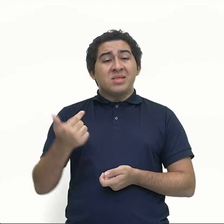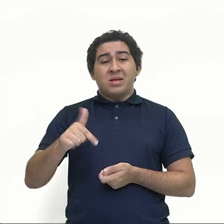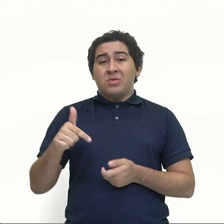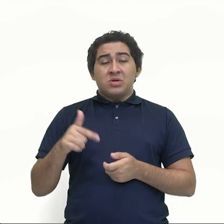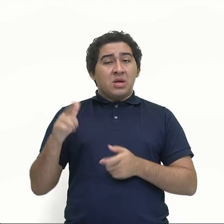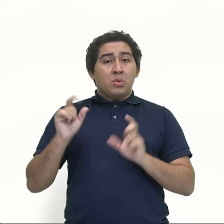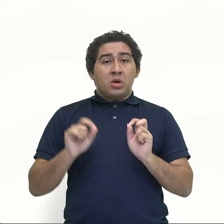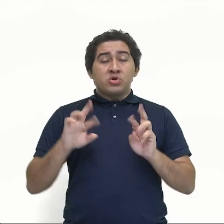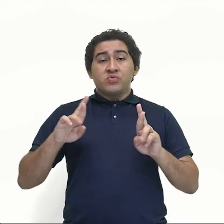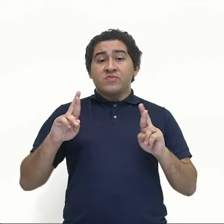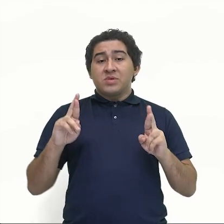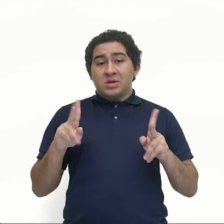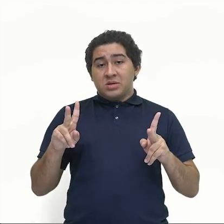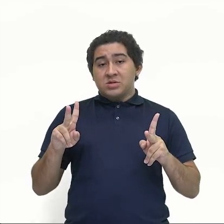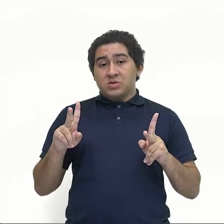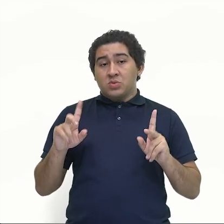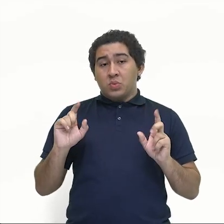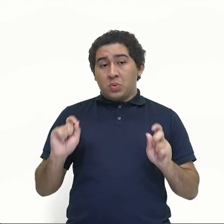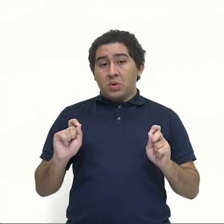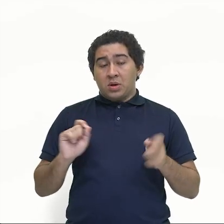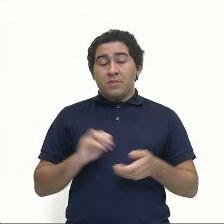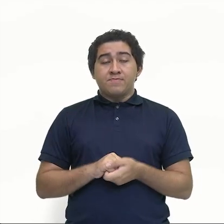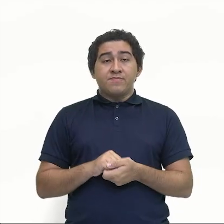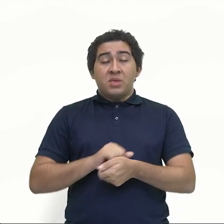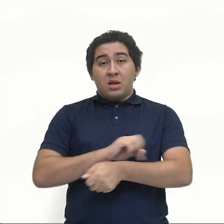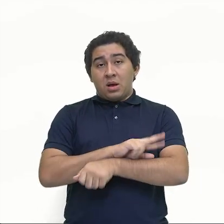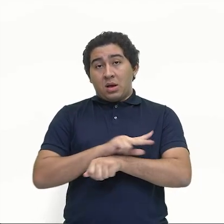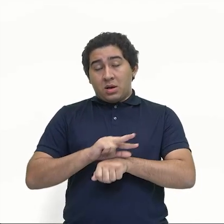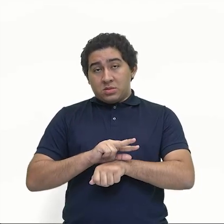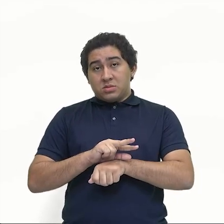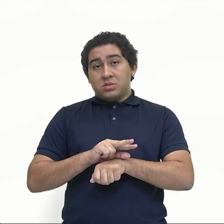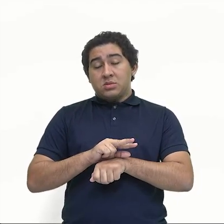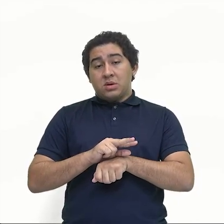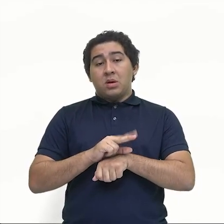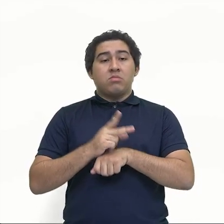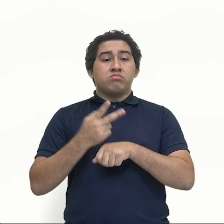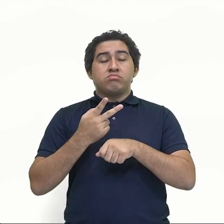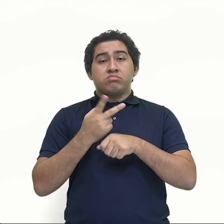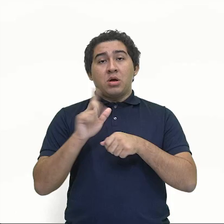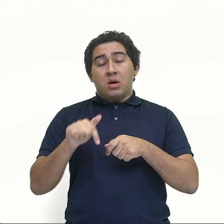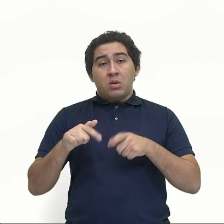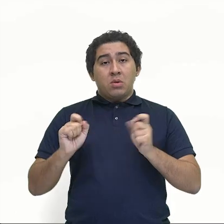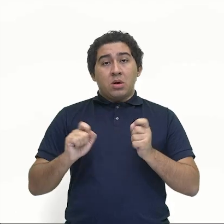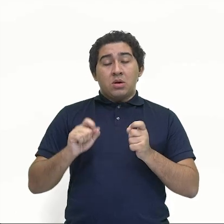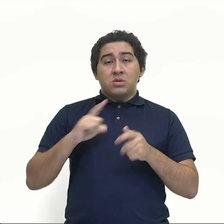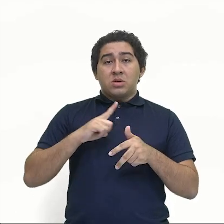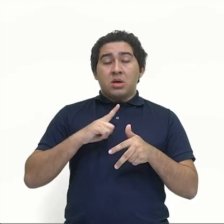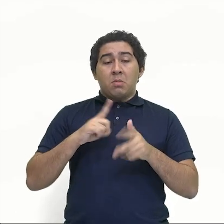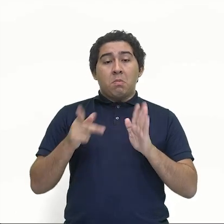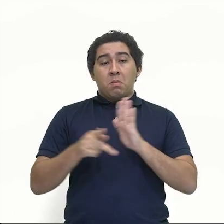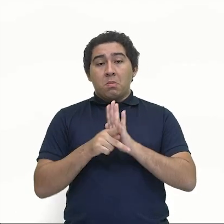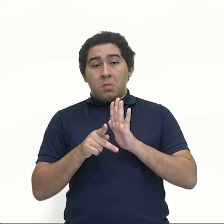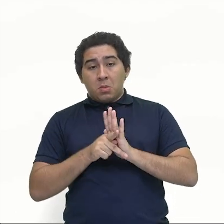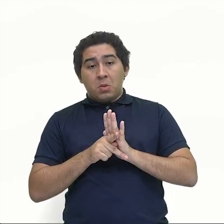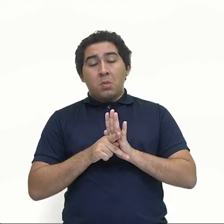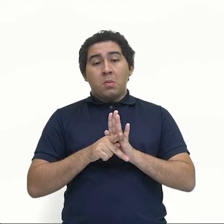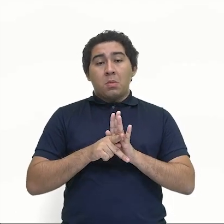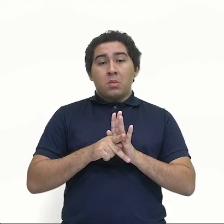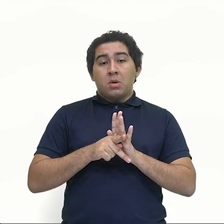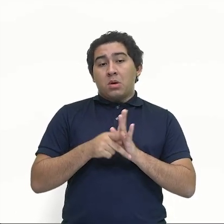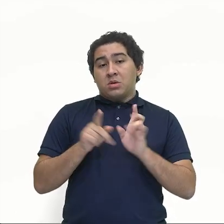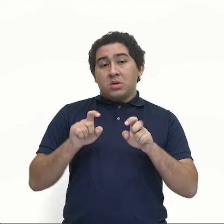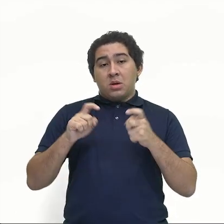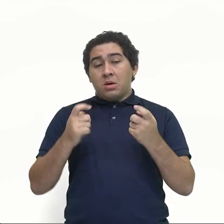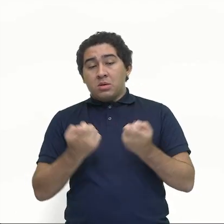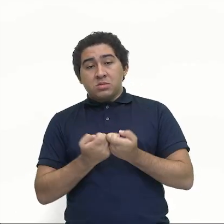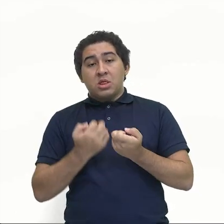sem distinção de raça, cor, sexo, língua, não importa o idioma